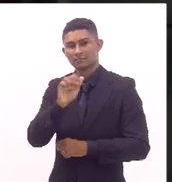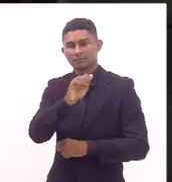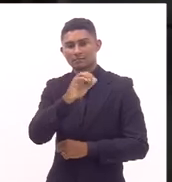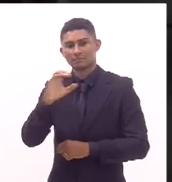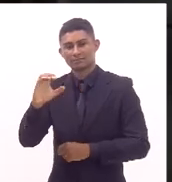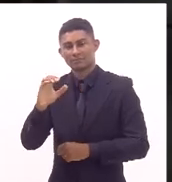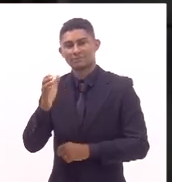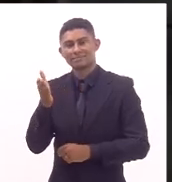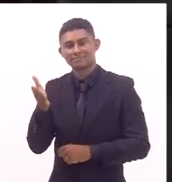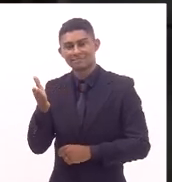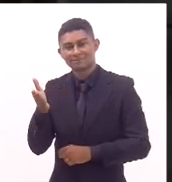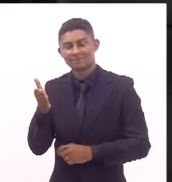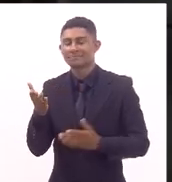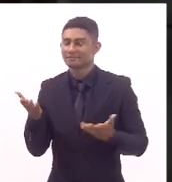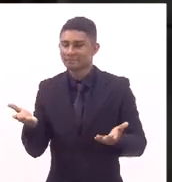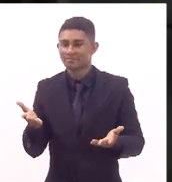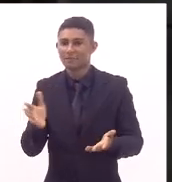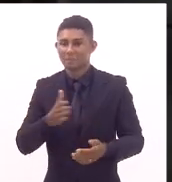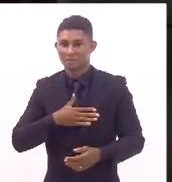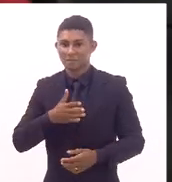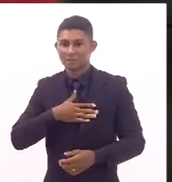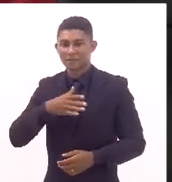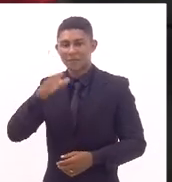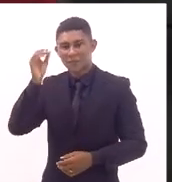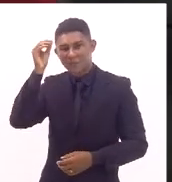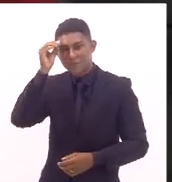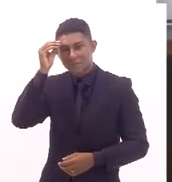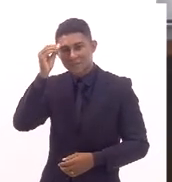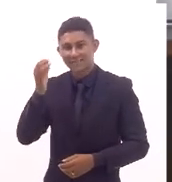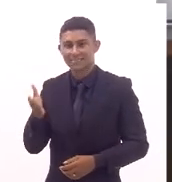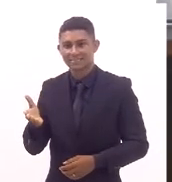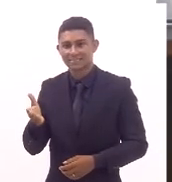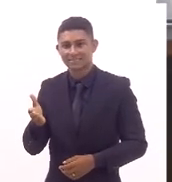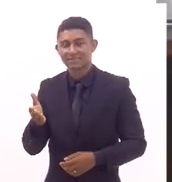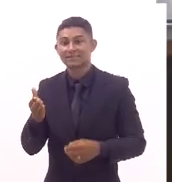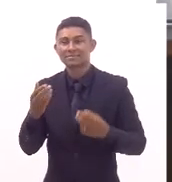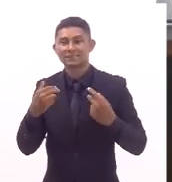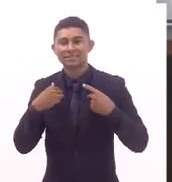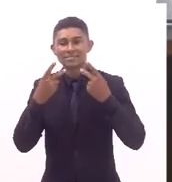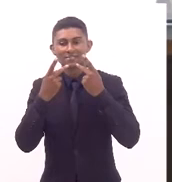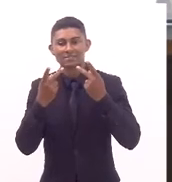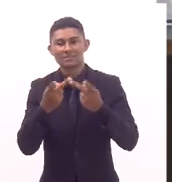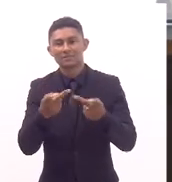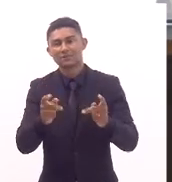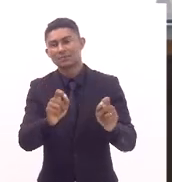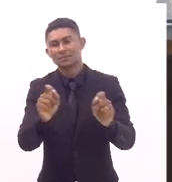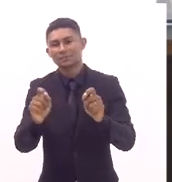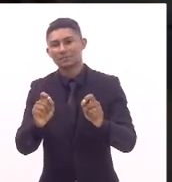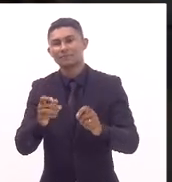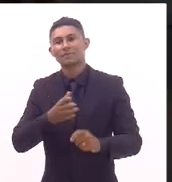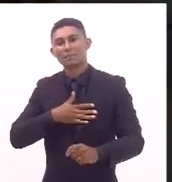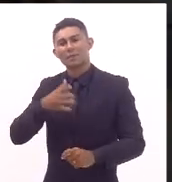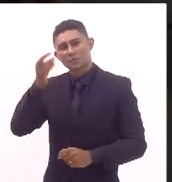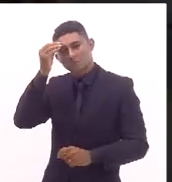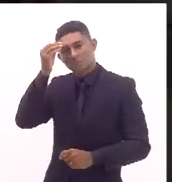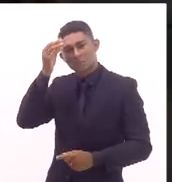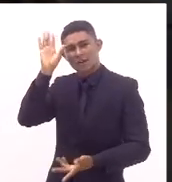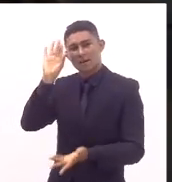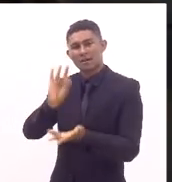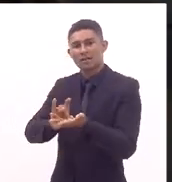meu sobrinho e eu quero dizer que é meu sobrinho